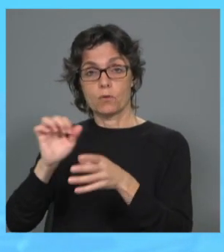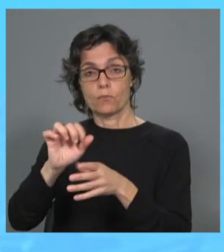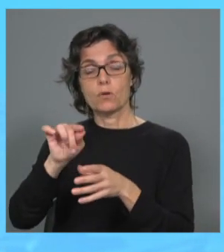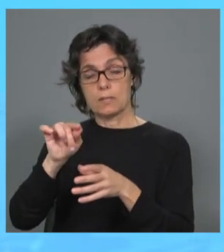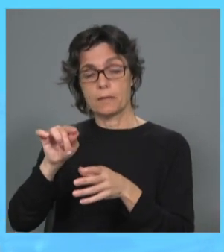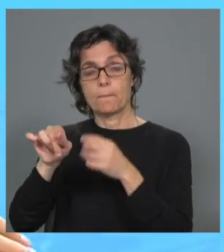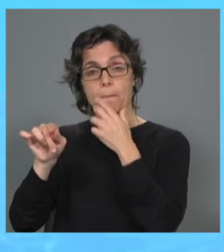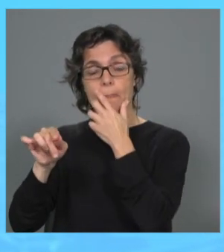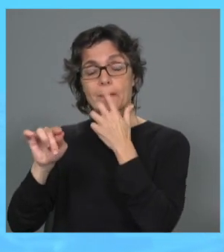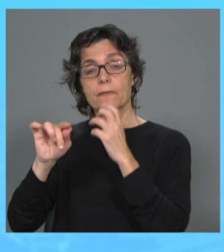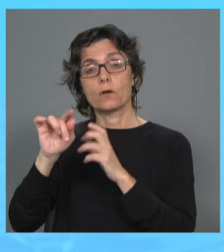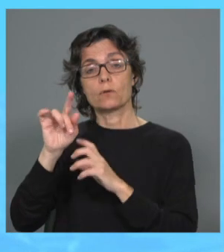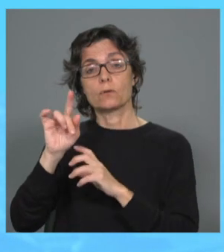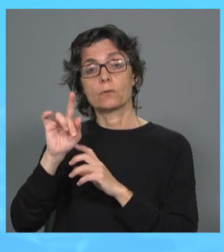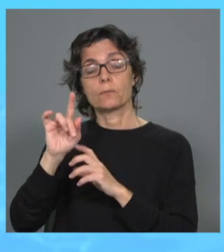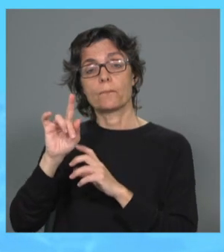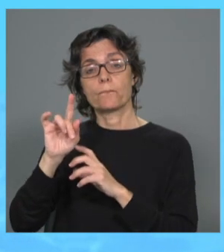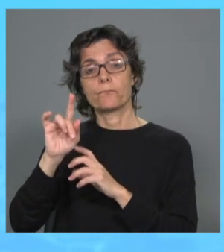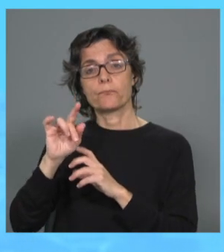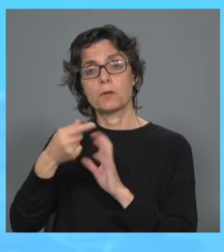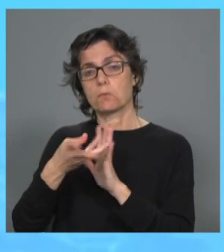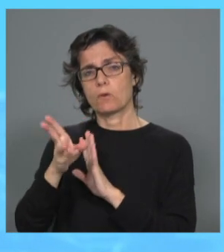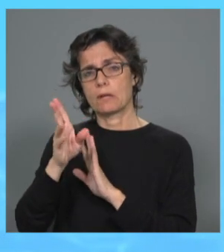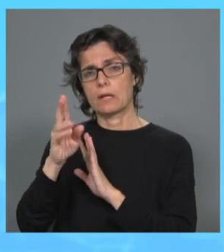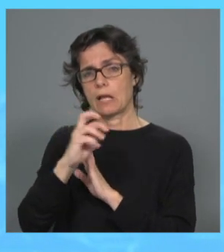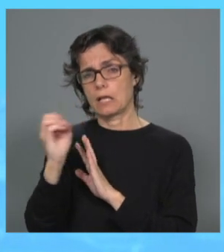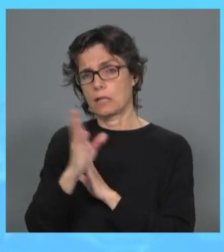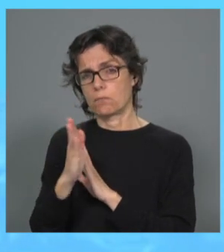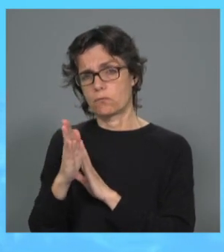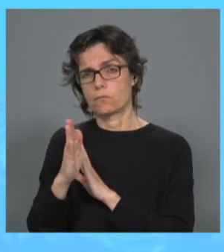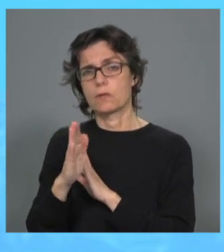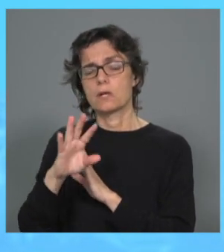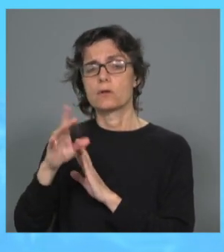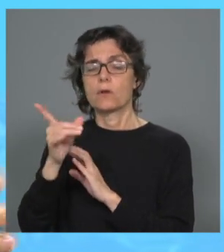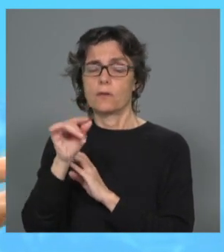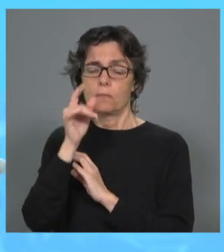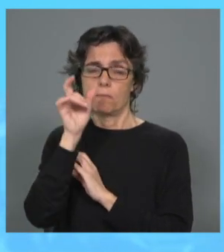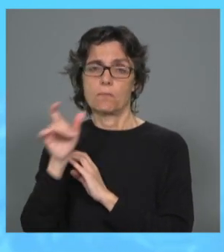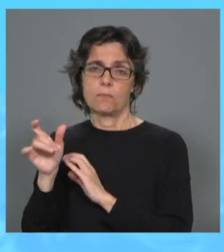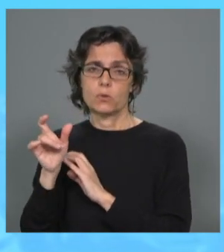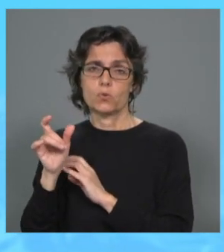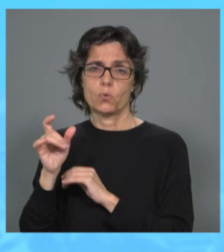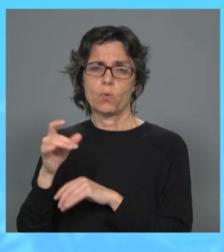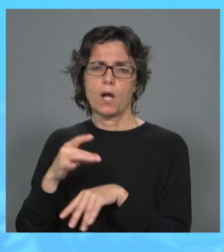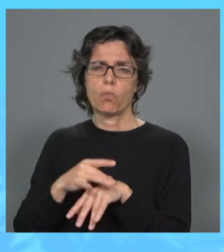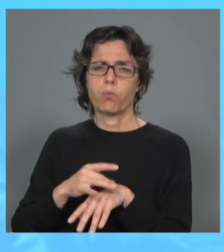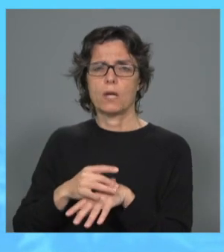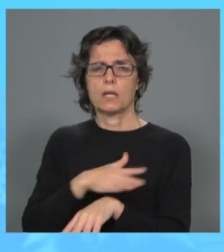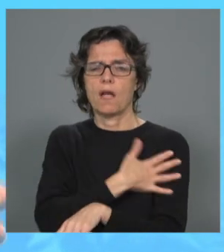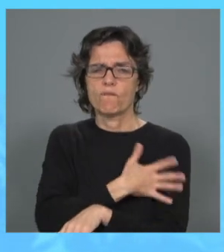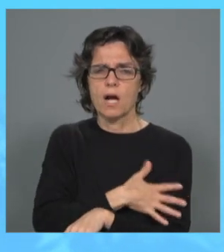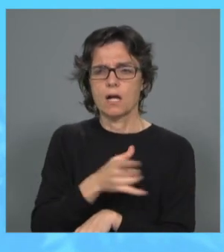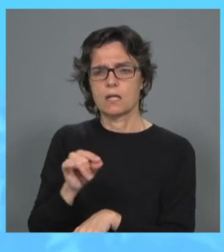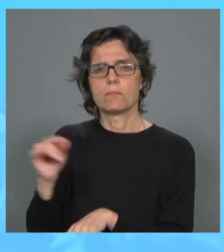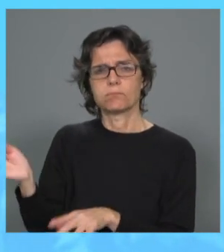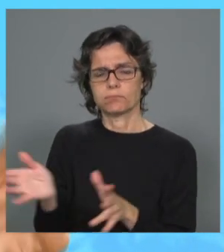lá. São os pais de uma irmã que acolhemos também em circunstâncias de muita debilidade e com muita alegria, e estão muito bem integrados, e as